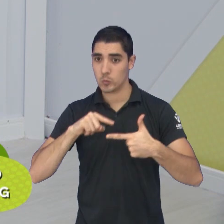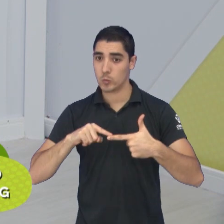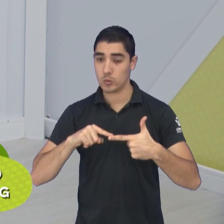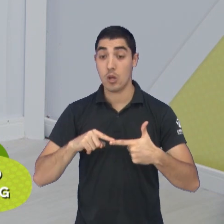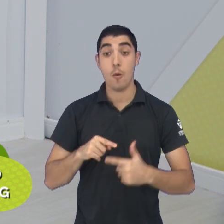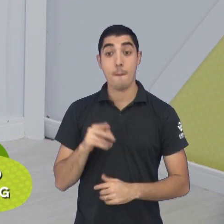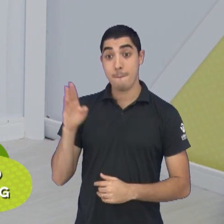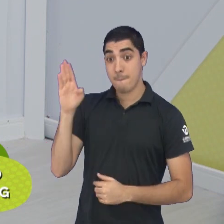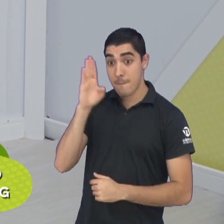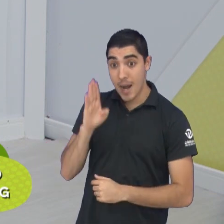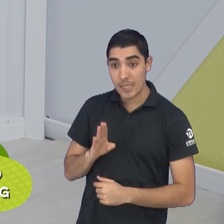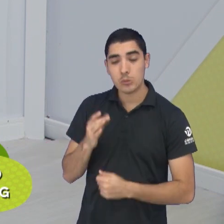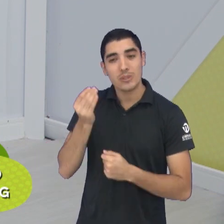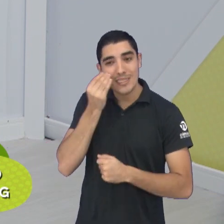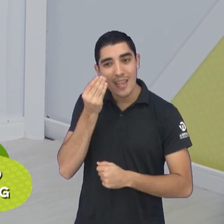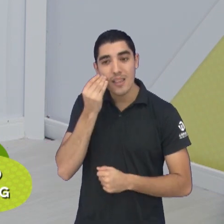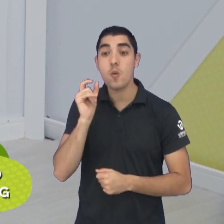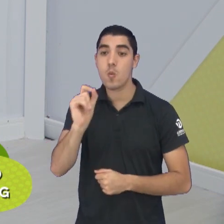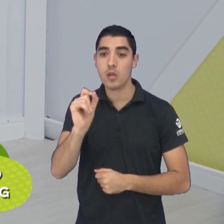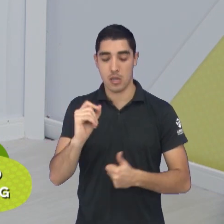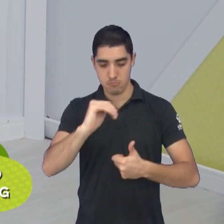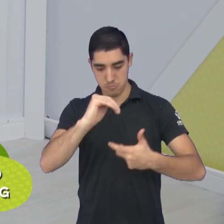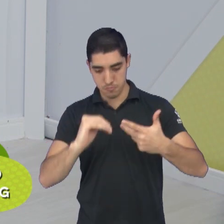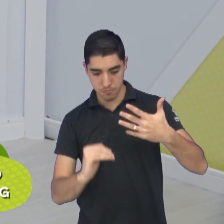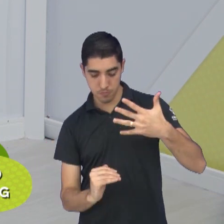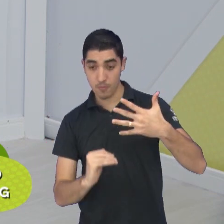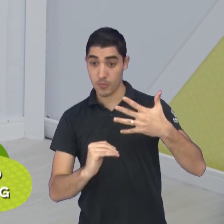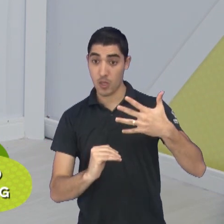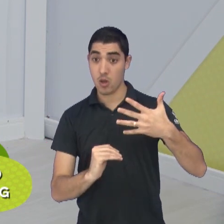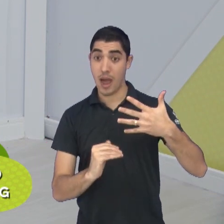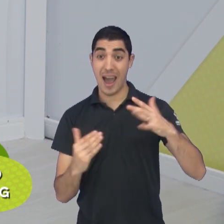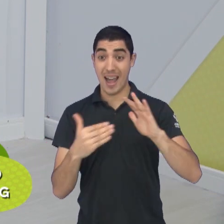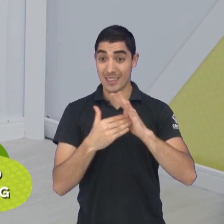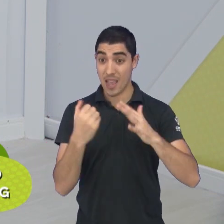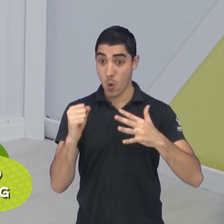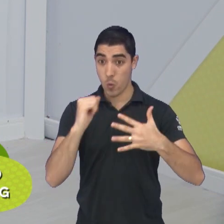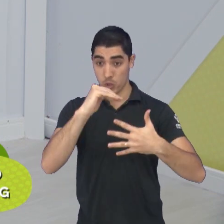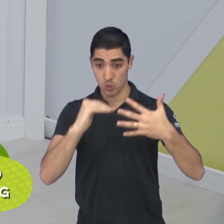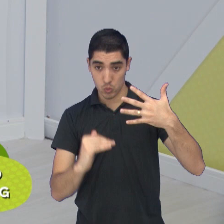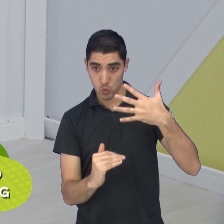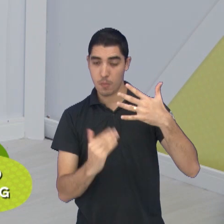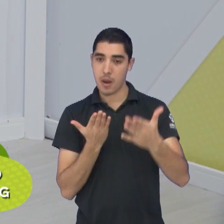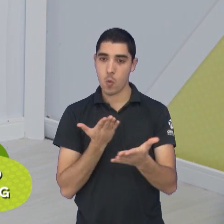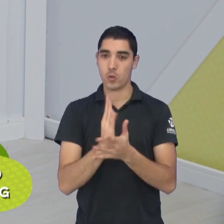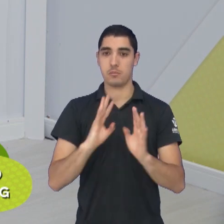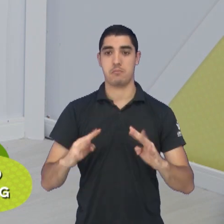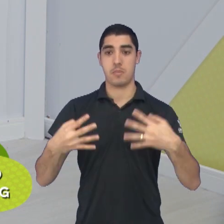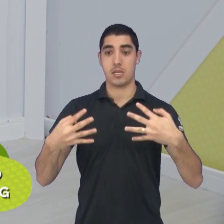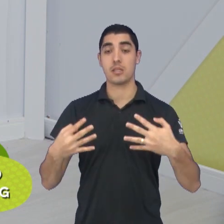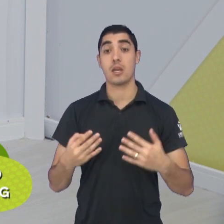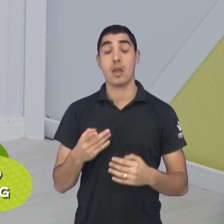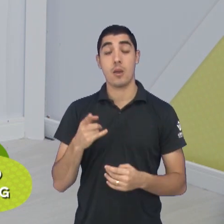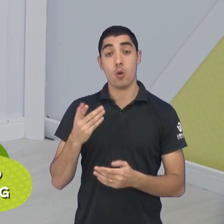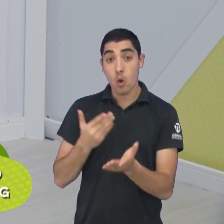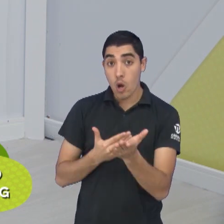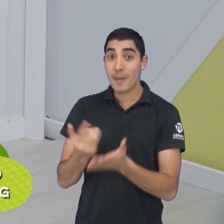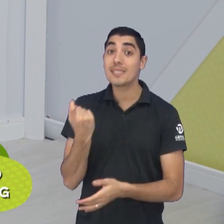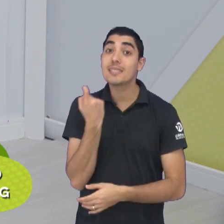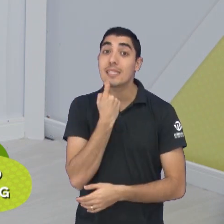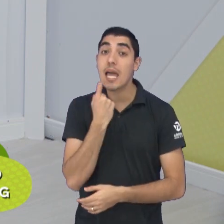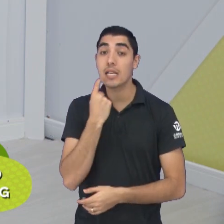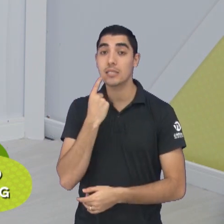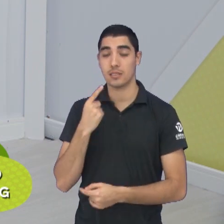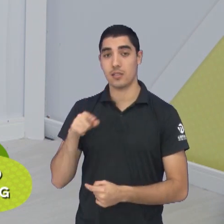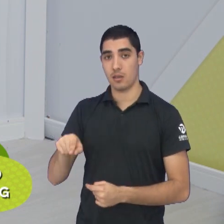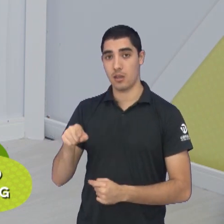precisa ficar dentro do G8 para evitar a repescagem e a luta contra o rebaixamento. O Brasil estreia na sexta-feira contra a